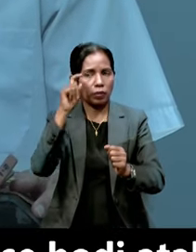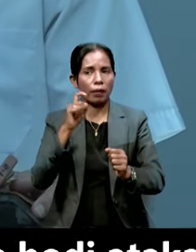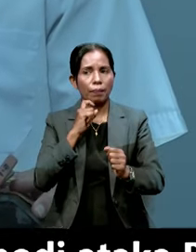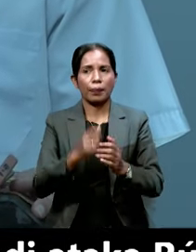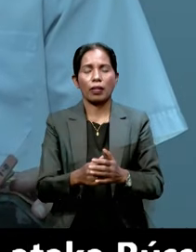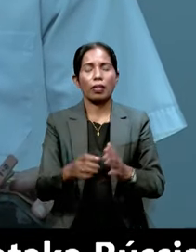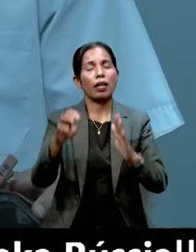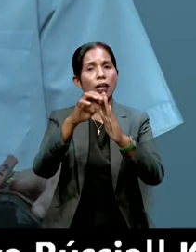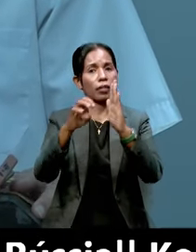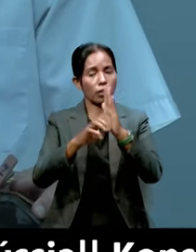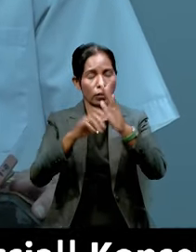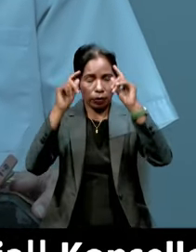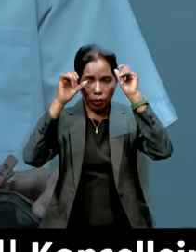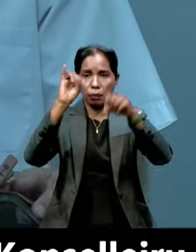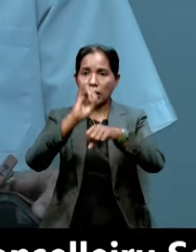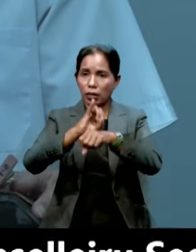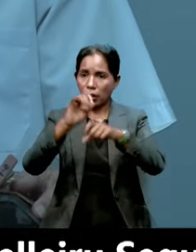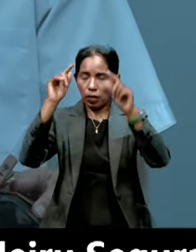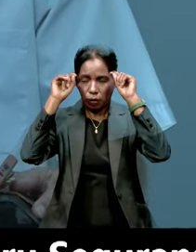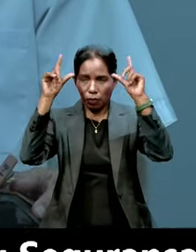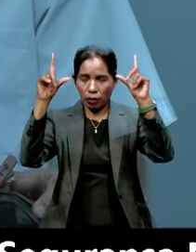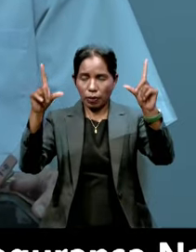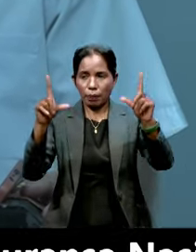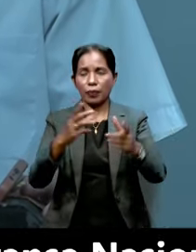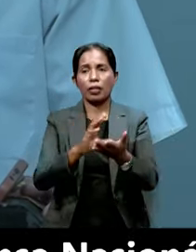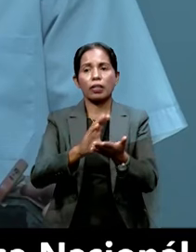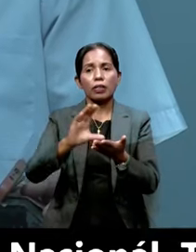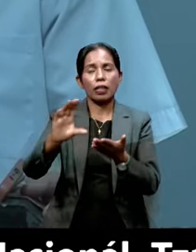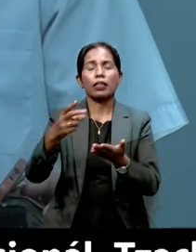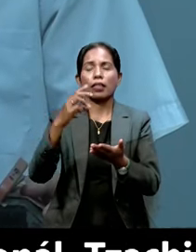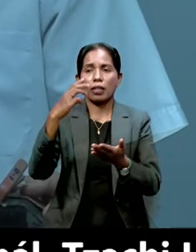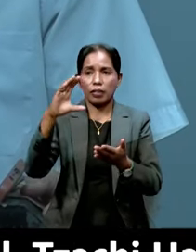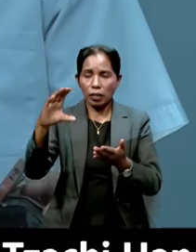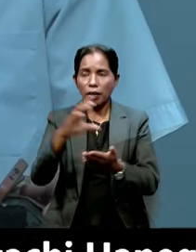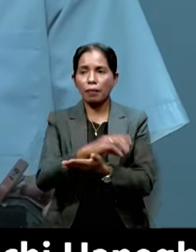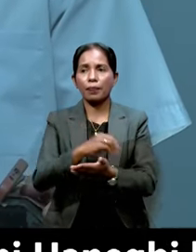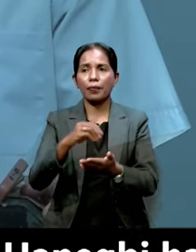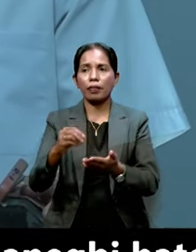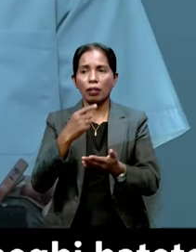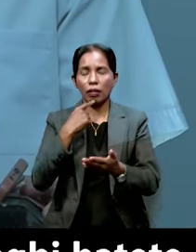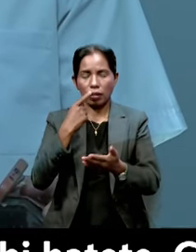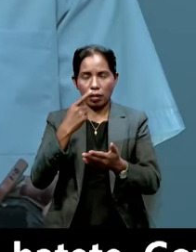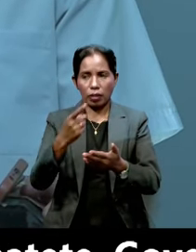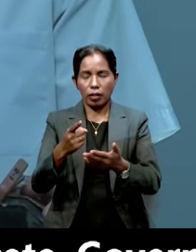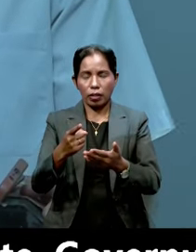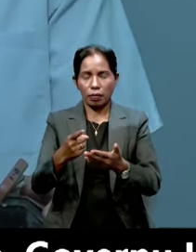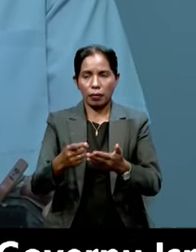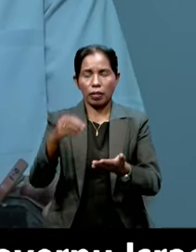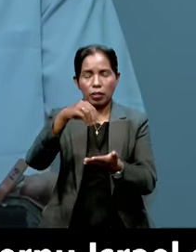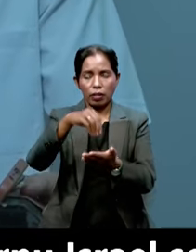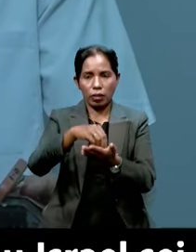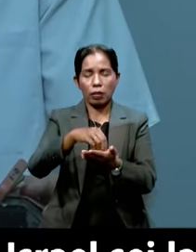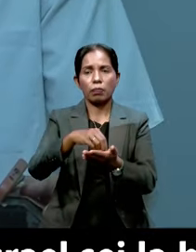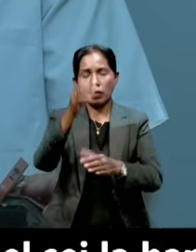Estado timorense, a igreja timorense, a Santa Sé estão empenhados ao máximo nível para garantir ao povo